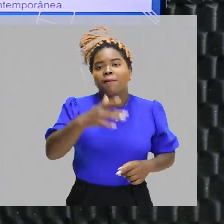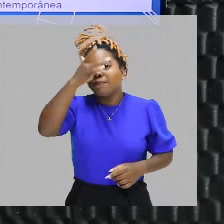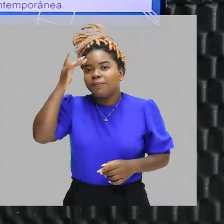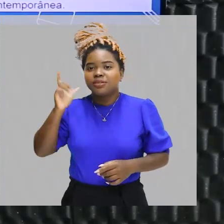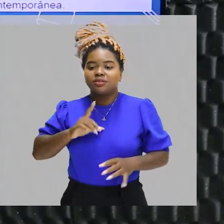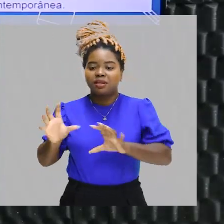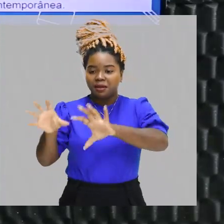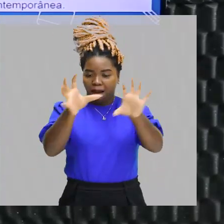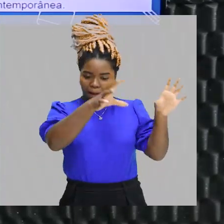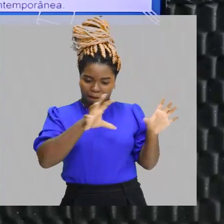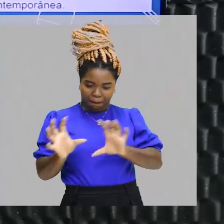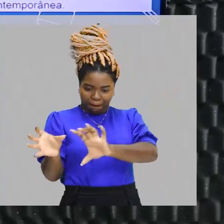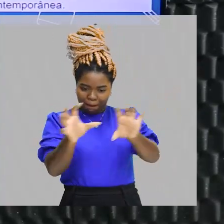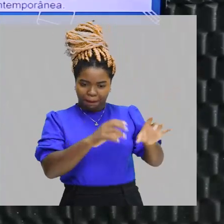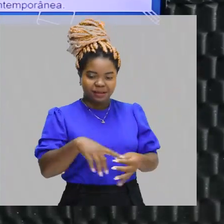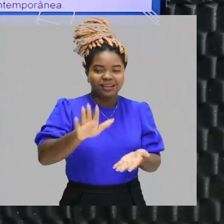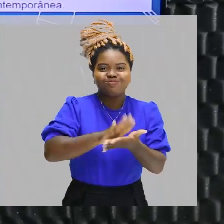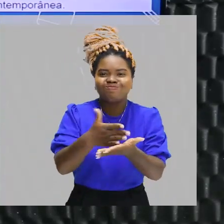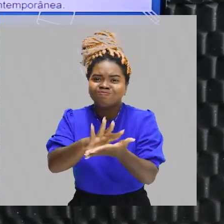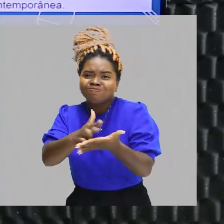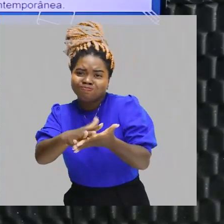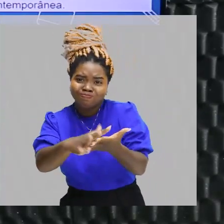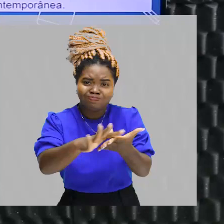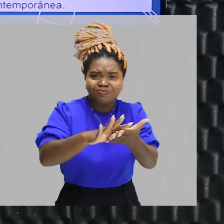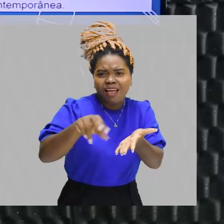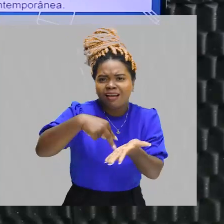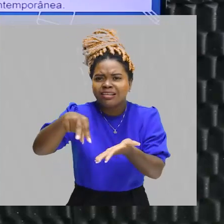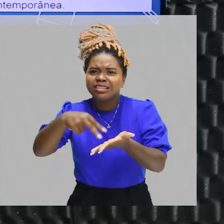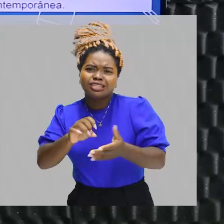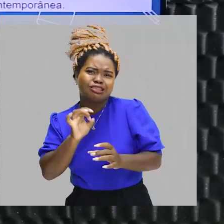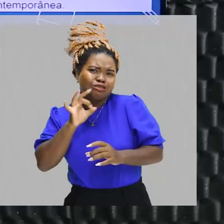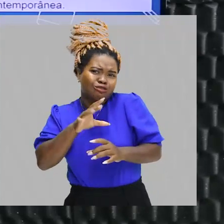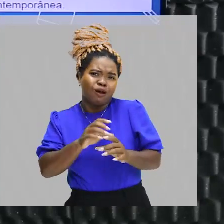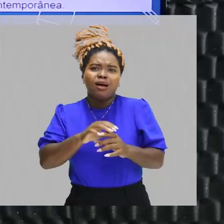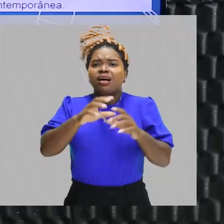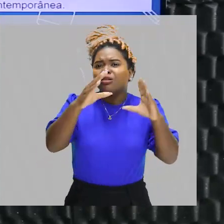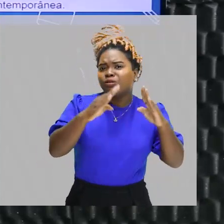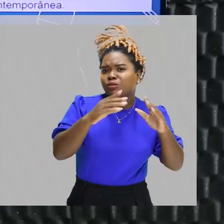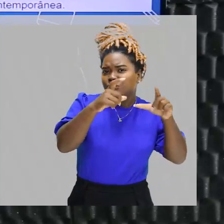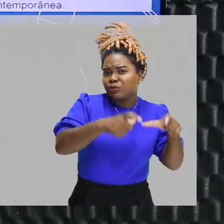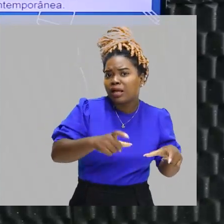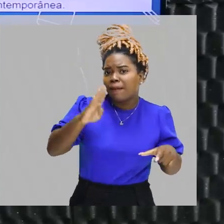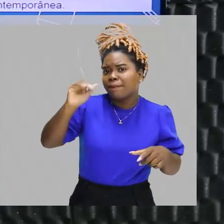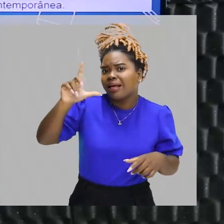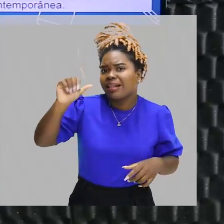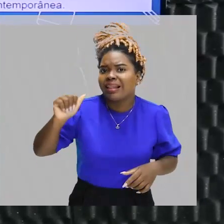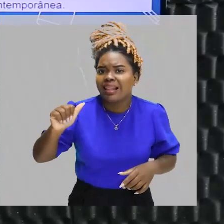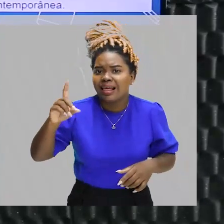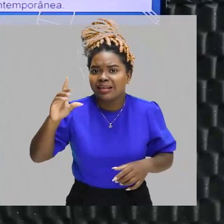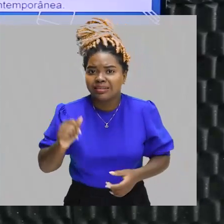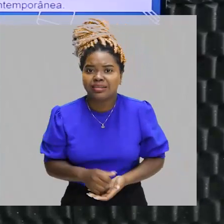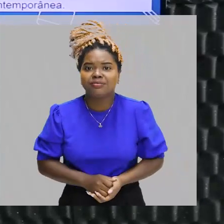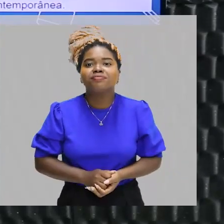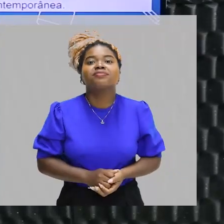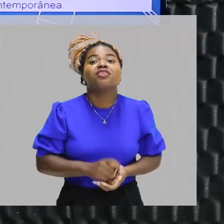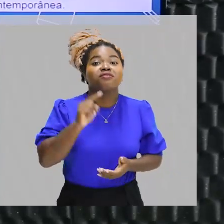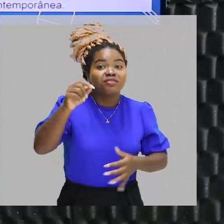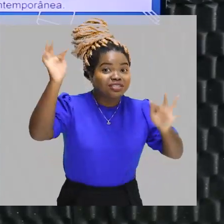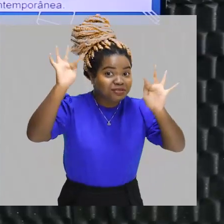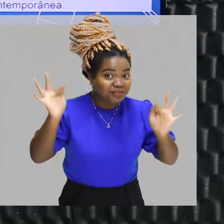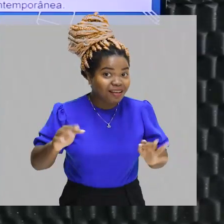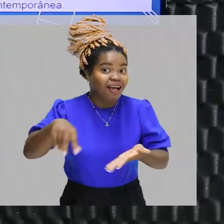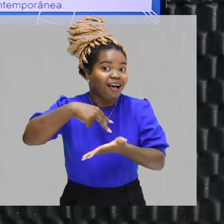chão, chão, o pessoal que vai pro samba, o pessoal que dança simplesmente na balada, né? Quem dança na porta da casa, saibam disso, vocês são felizes.